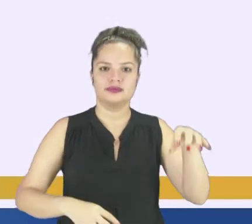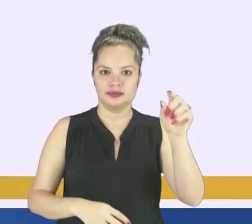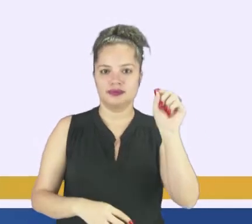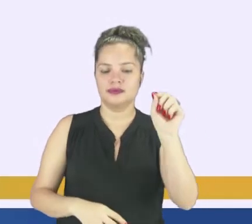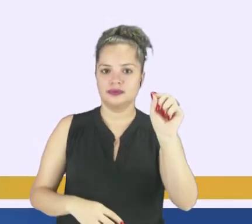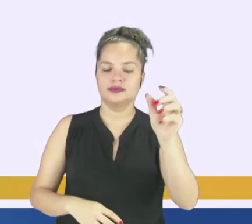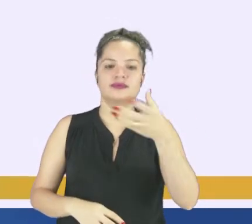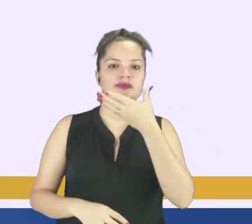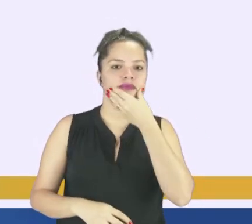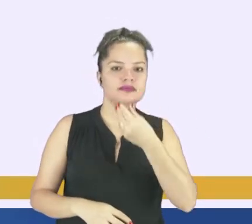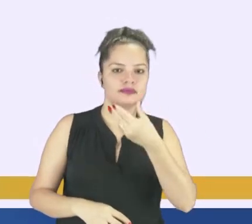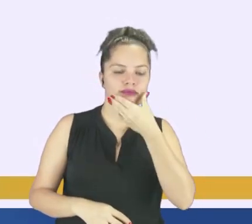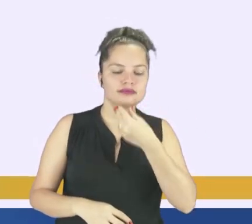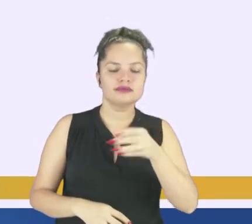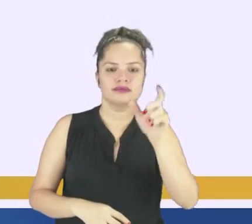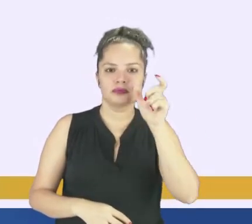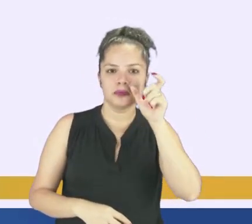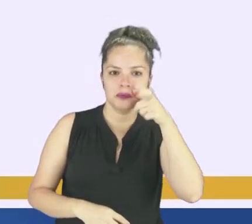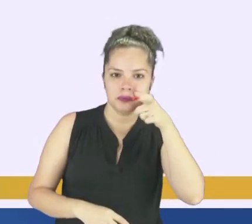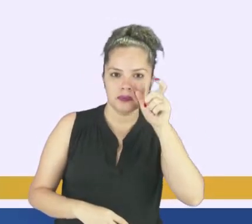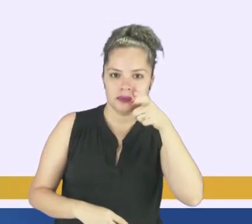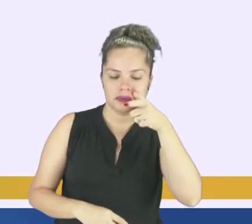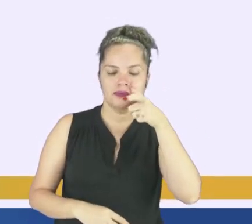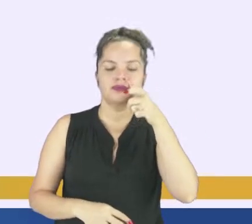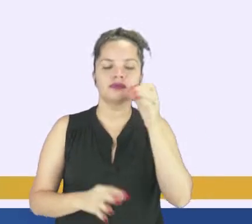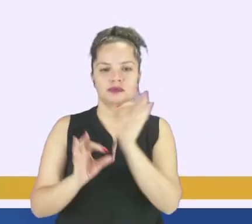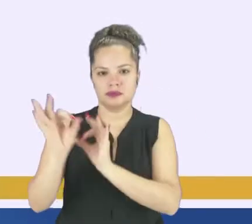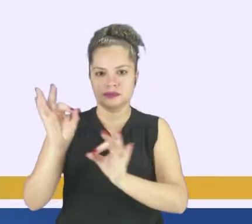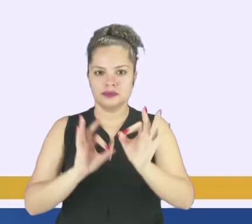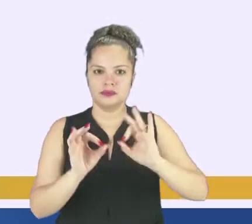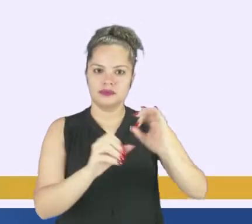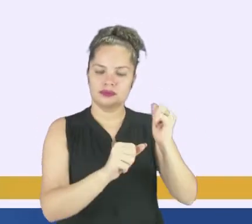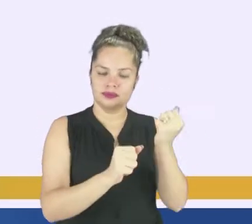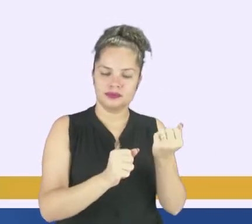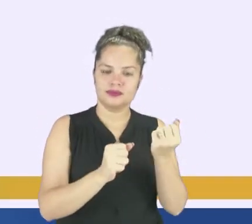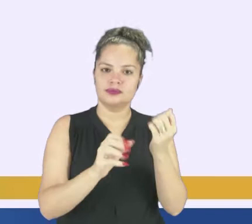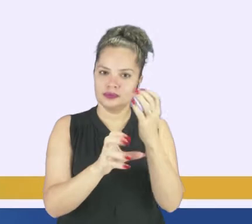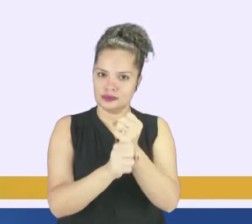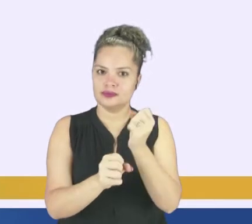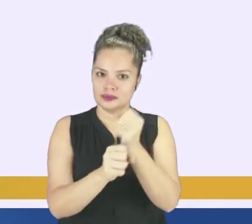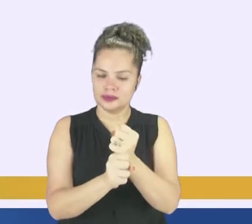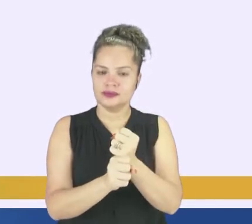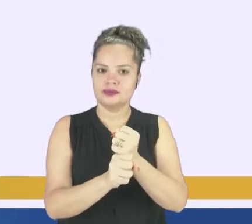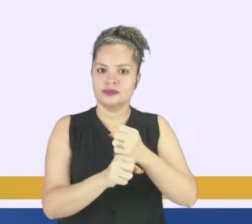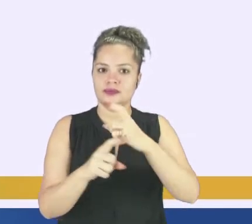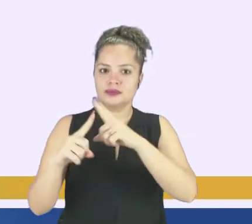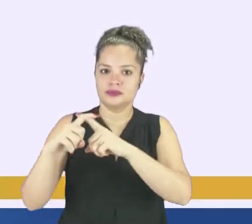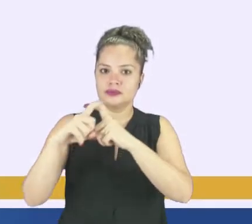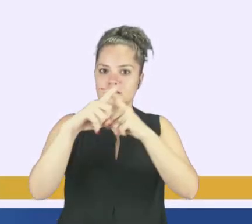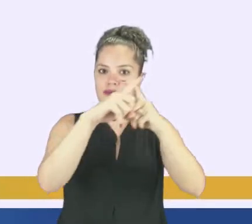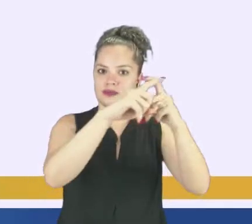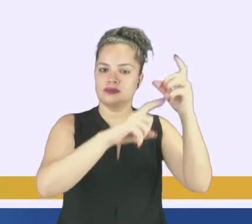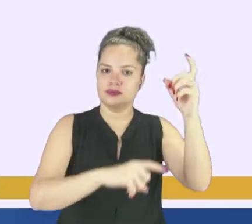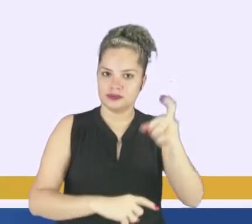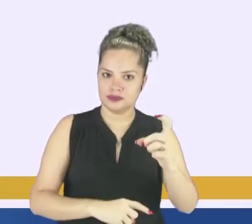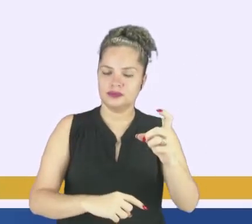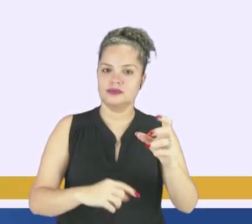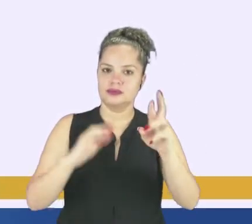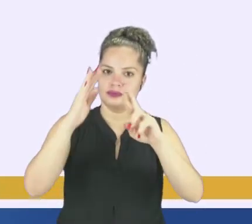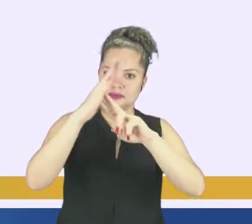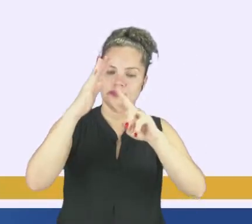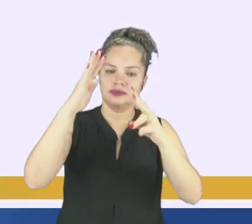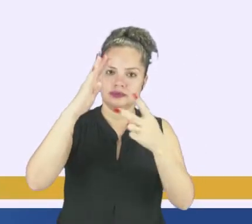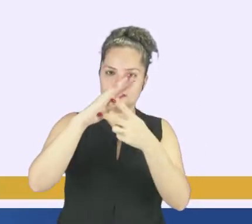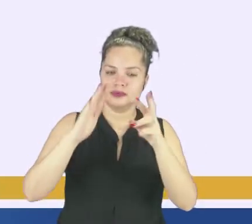René Descartes construiu a divisão de polinômio. Ela se dará pelo polinômio de x, que é representado pelo p de